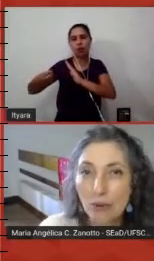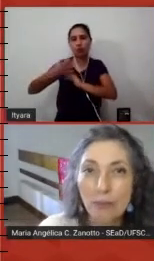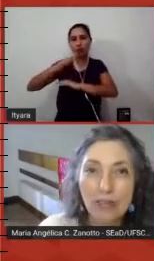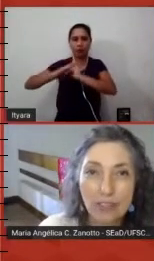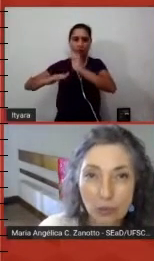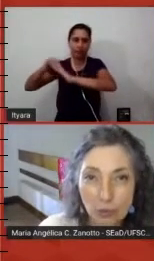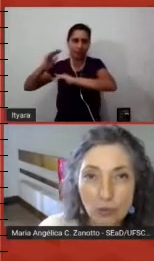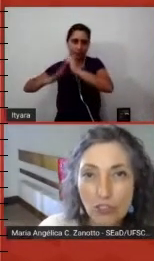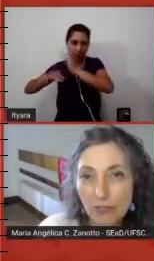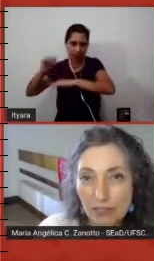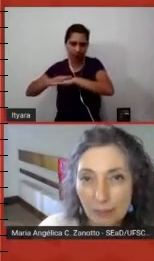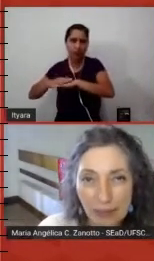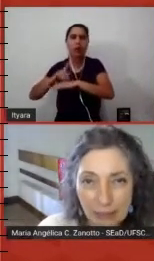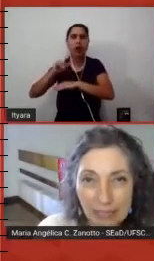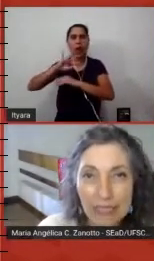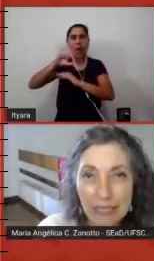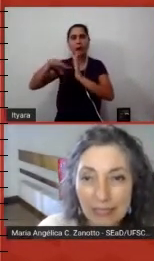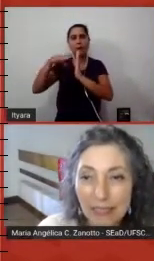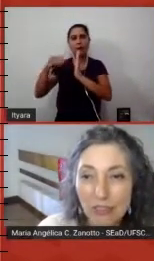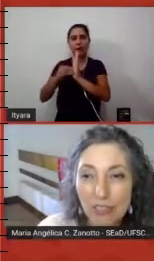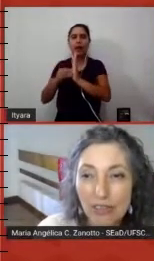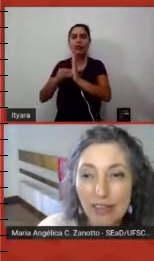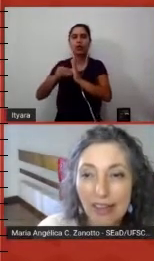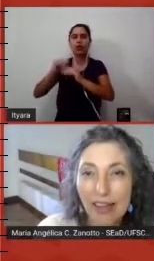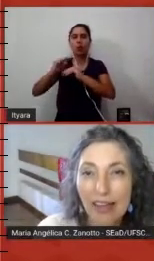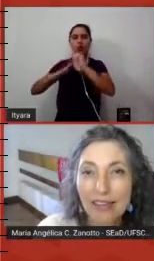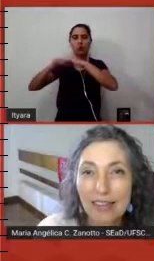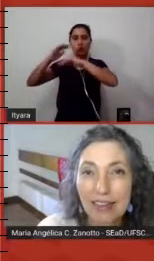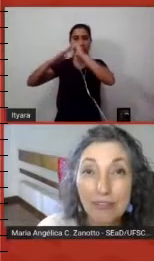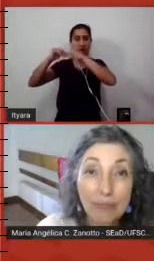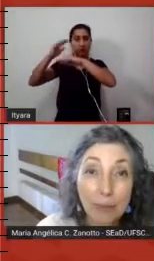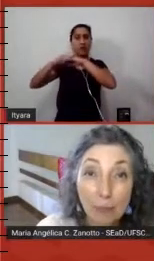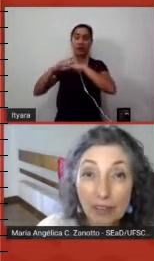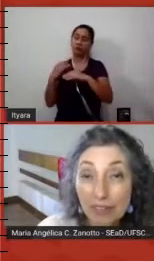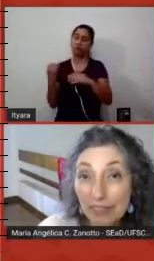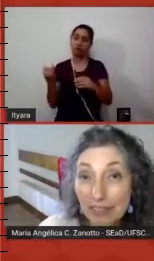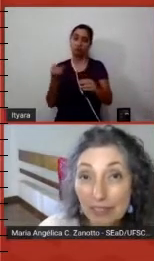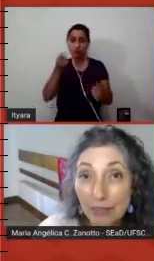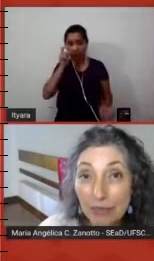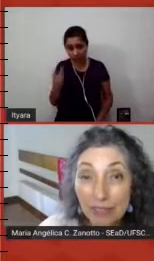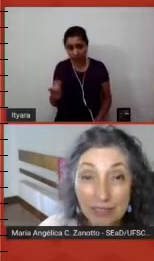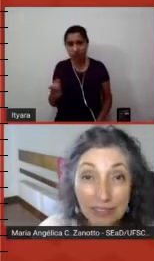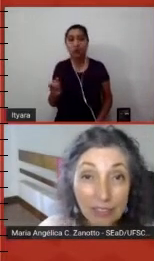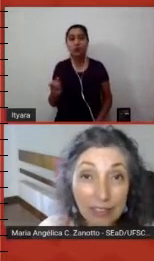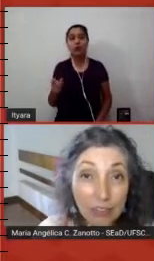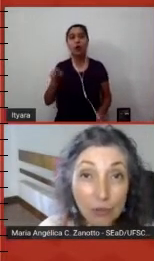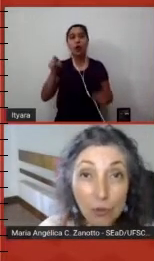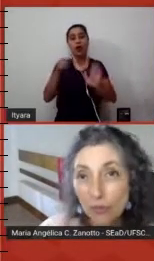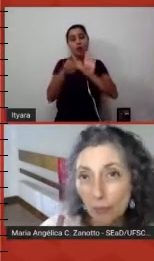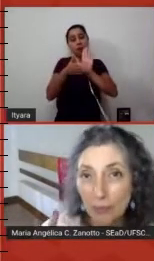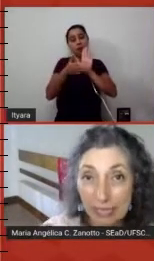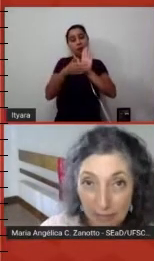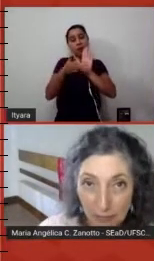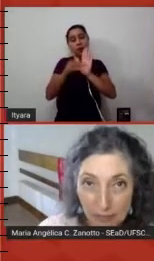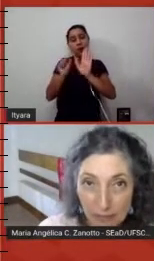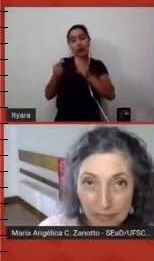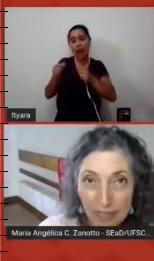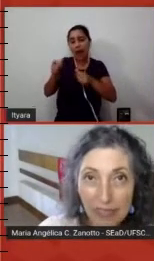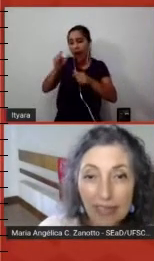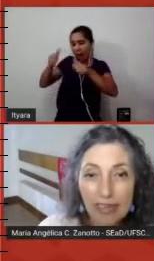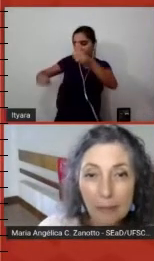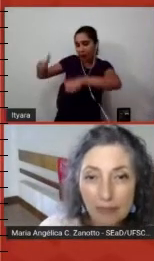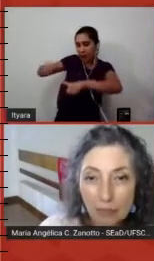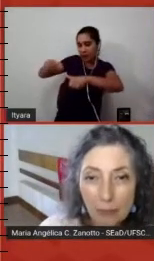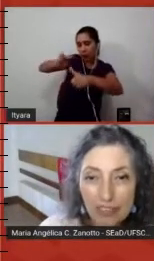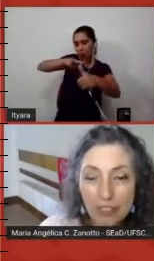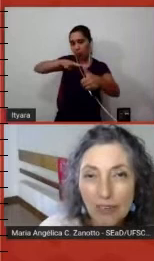ela traz uma abordagem construtivista bem interessante e propõe avaliação que se enxergue de um outro prisma,